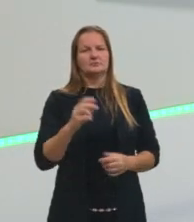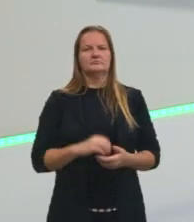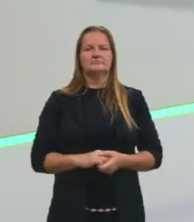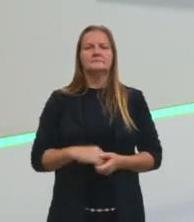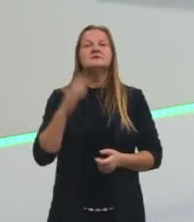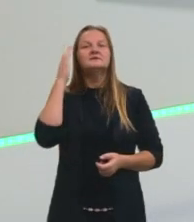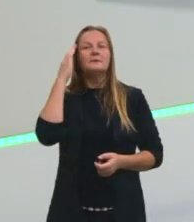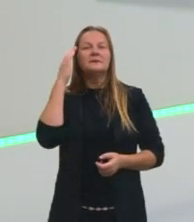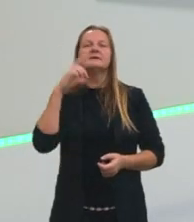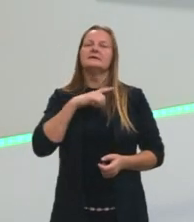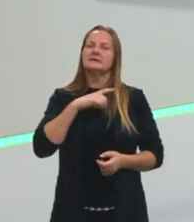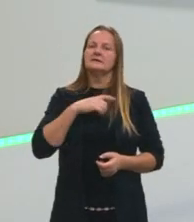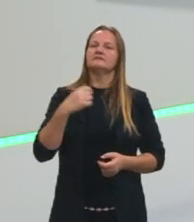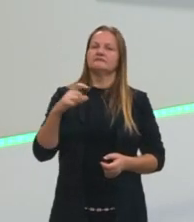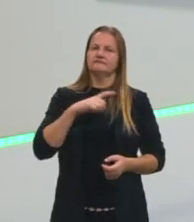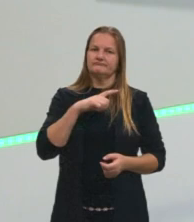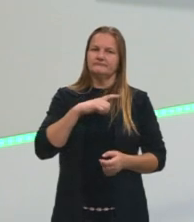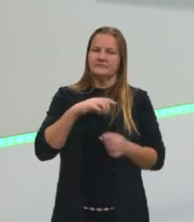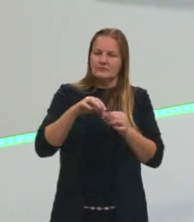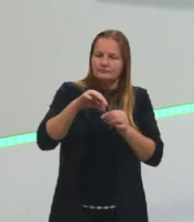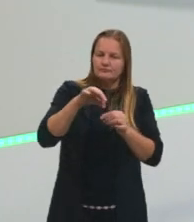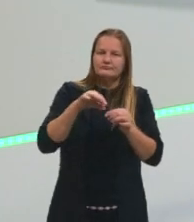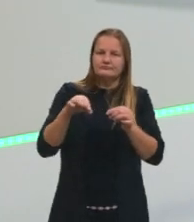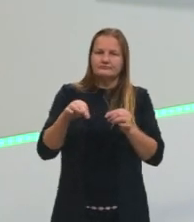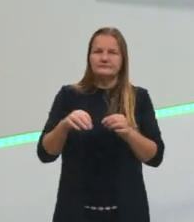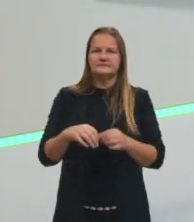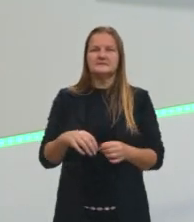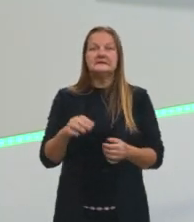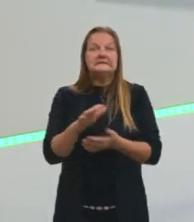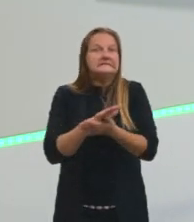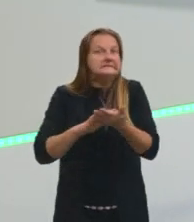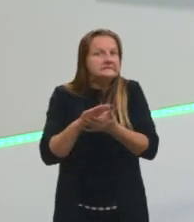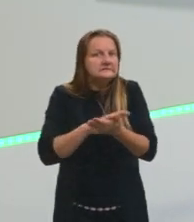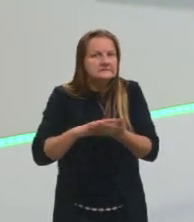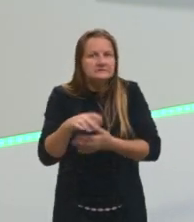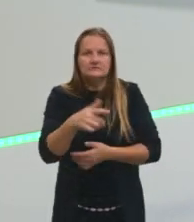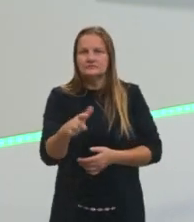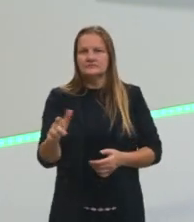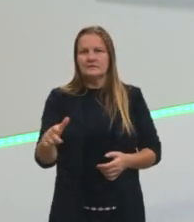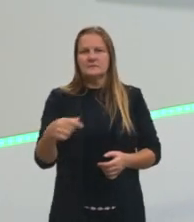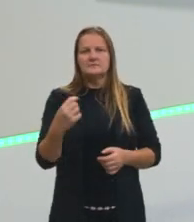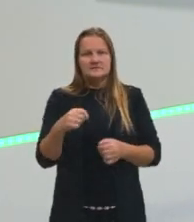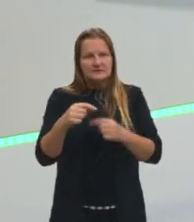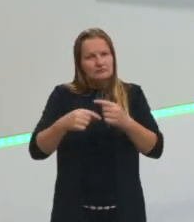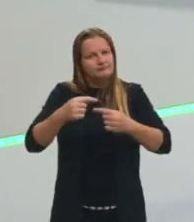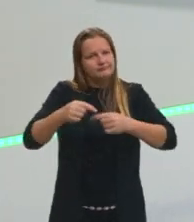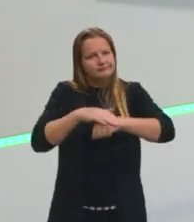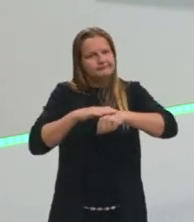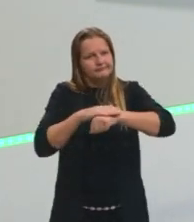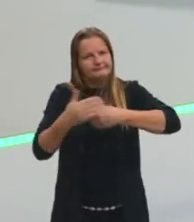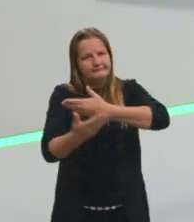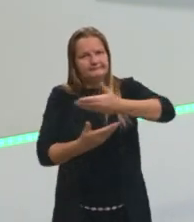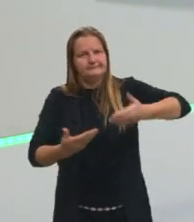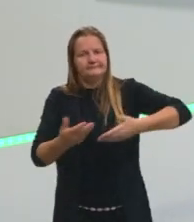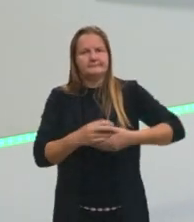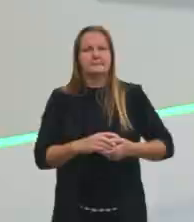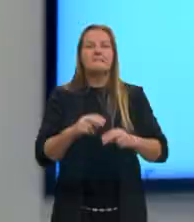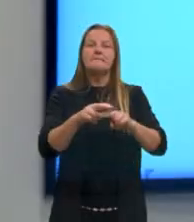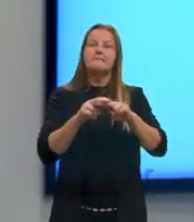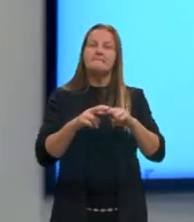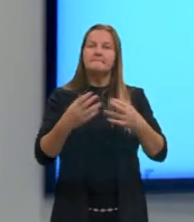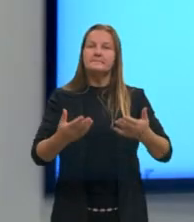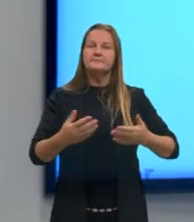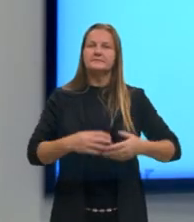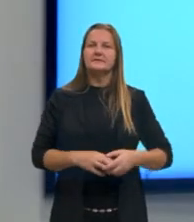saber que vai existe uma unidade de medida esse não existe a gente vai né comentar sobre isso tá por isso